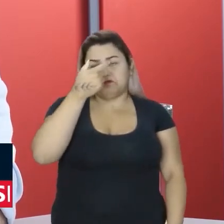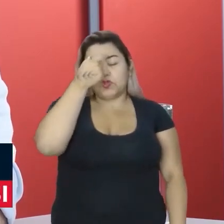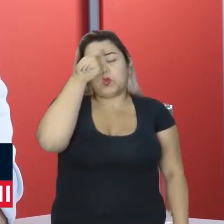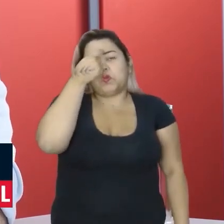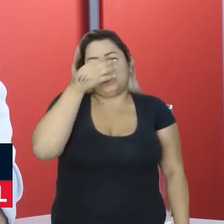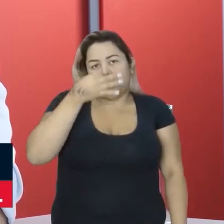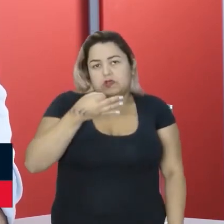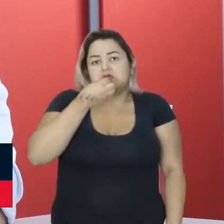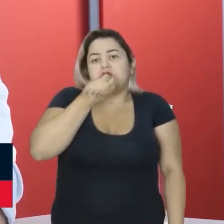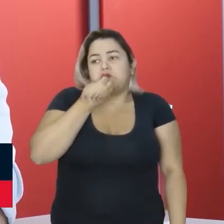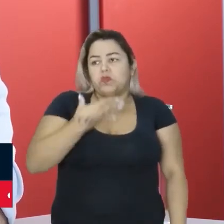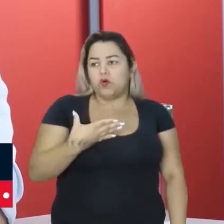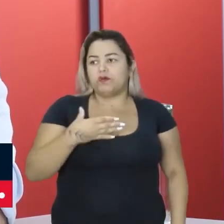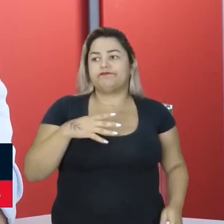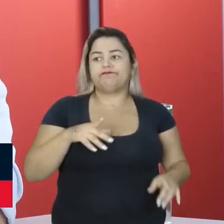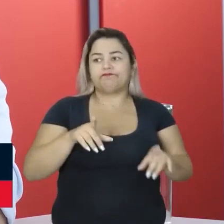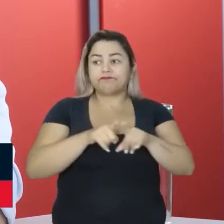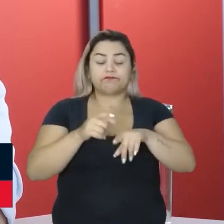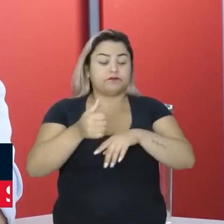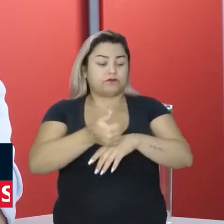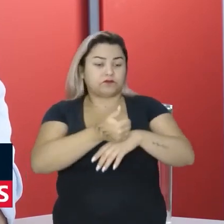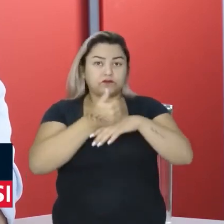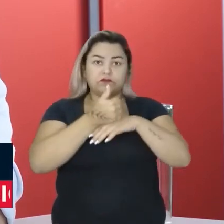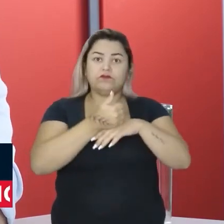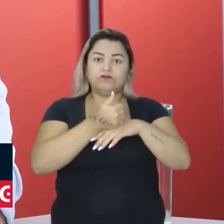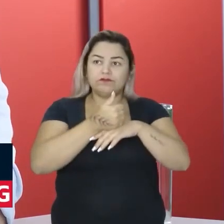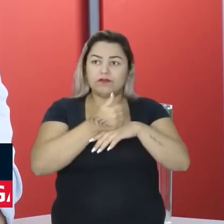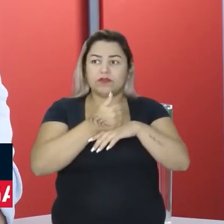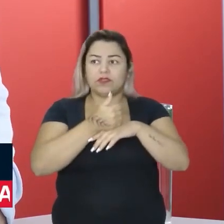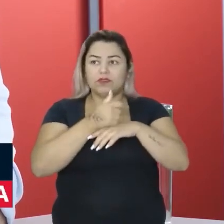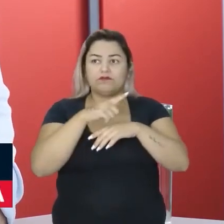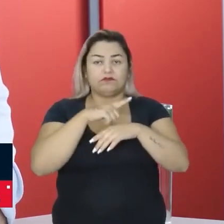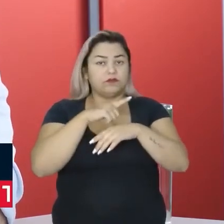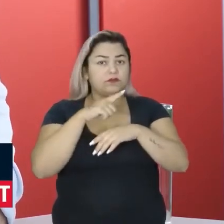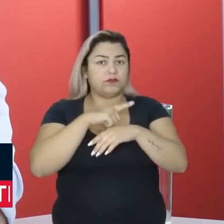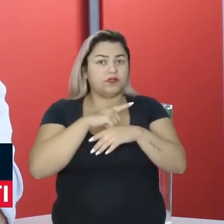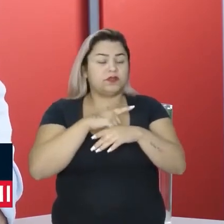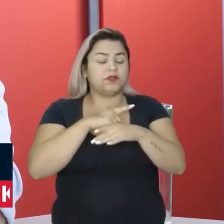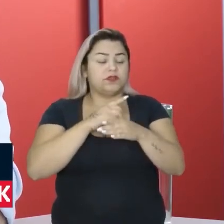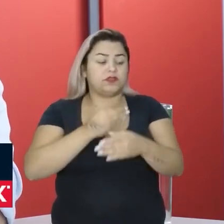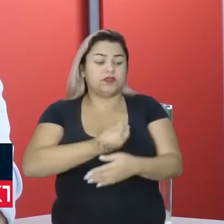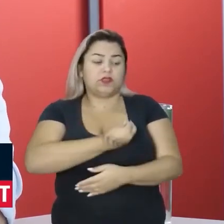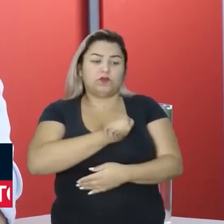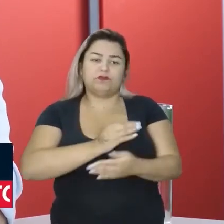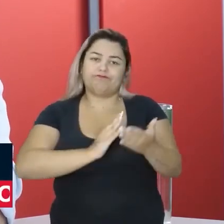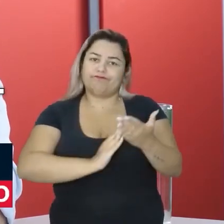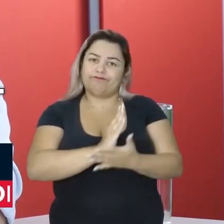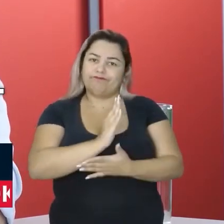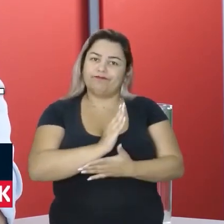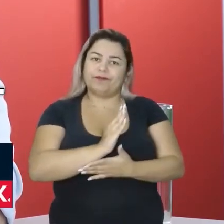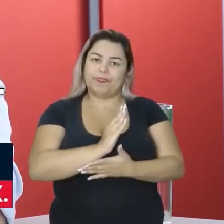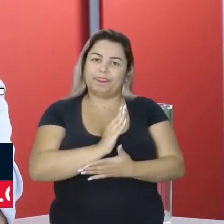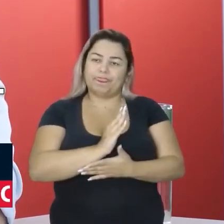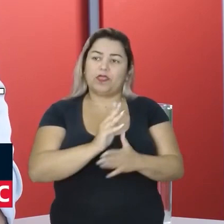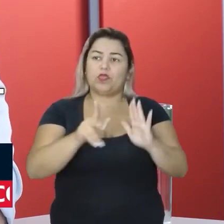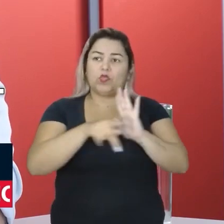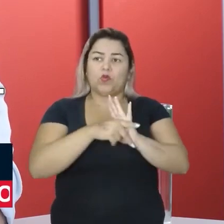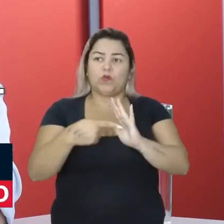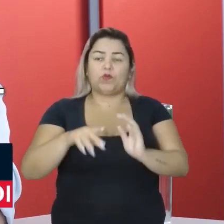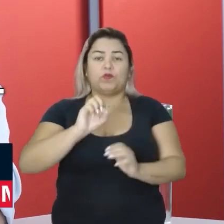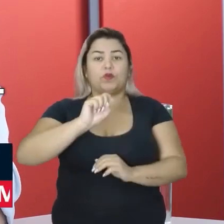sabe que essa tentativa a de golpe tem uma participação Direta do próprio